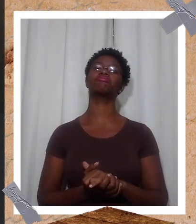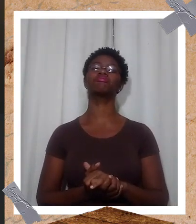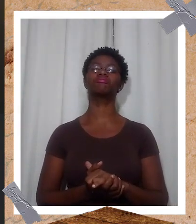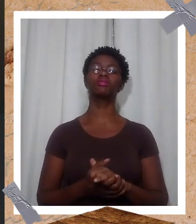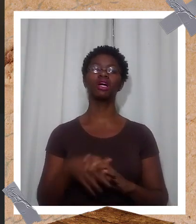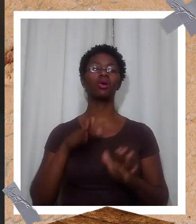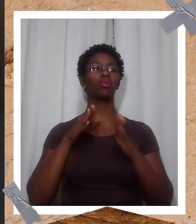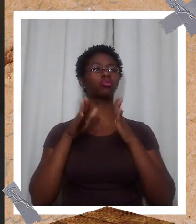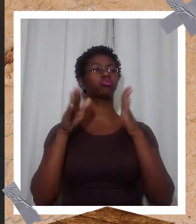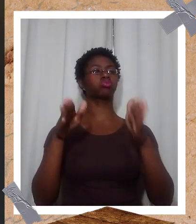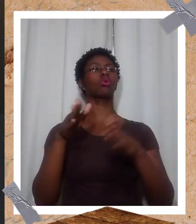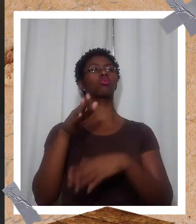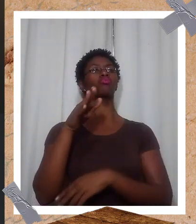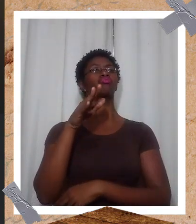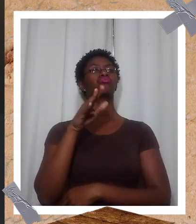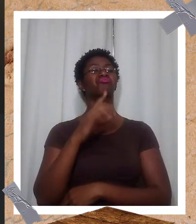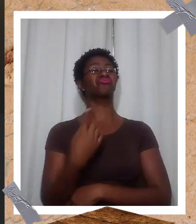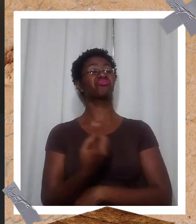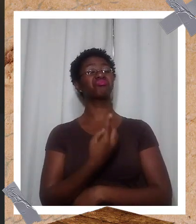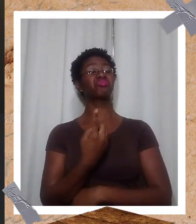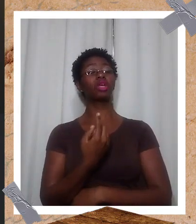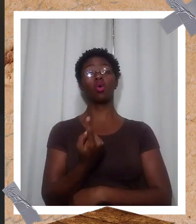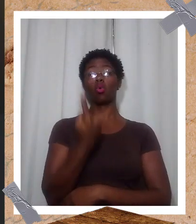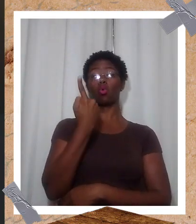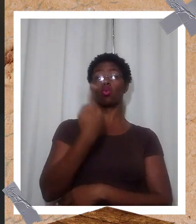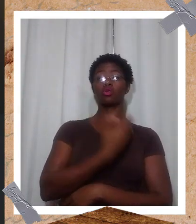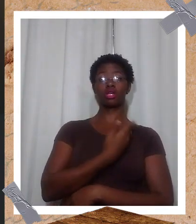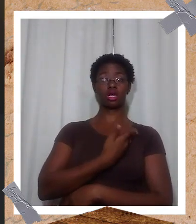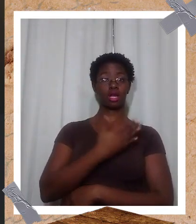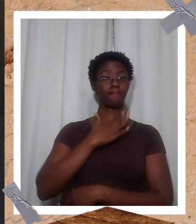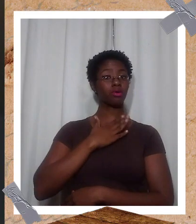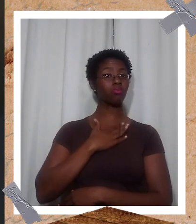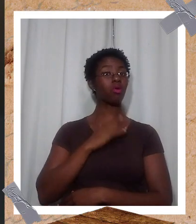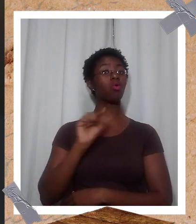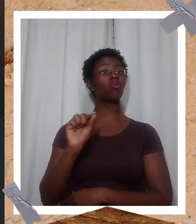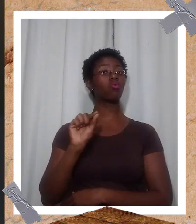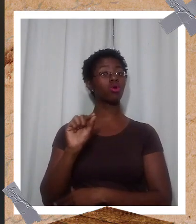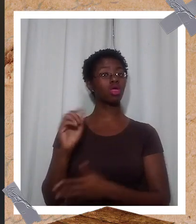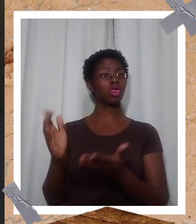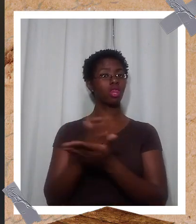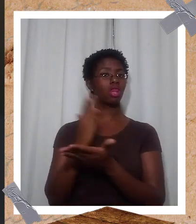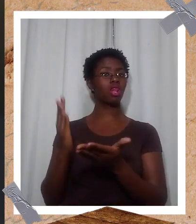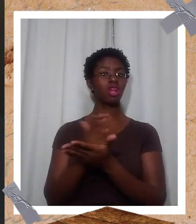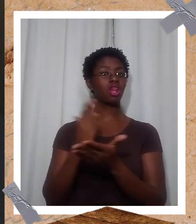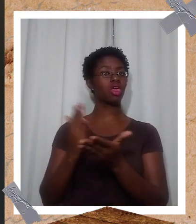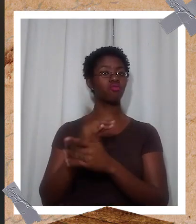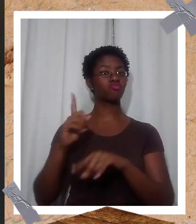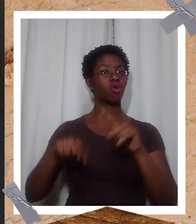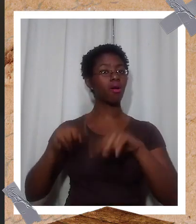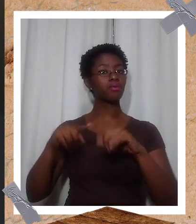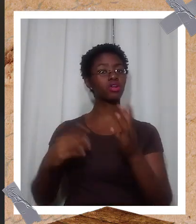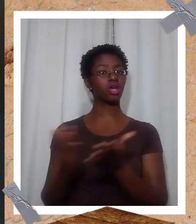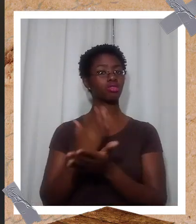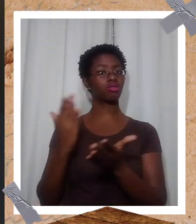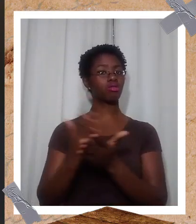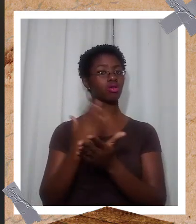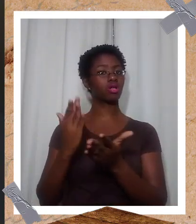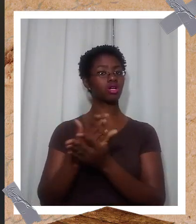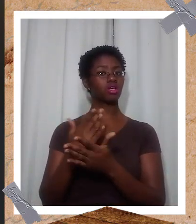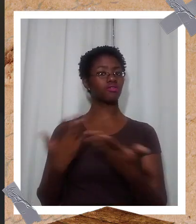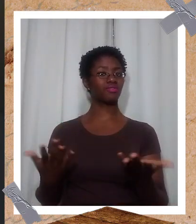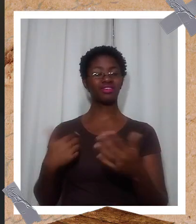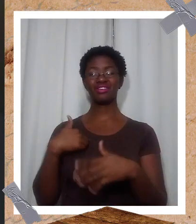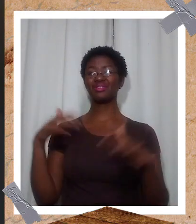solitários, meu, digamos, único amigo ali era o livro, era o objeto livro. Então, eu ficava